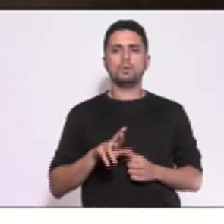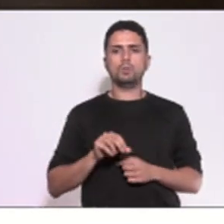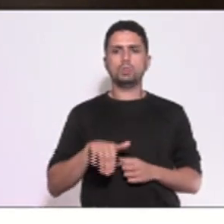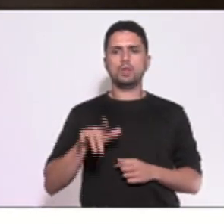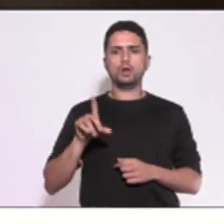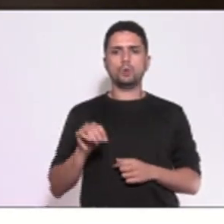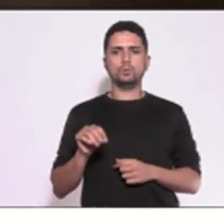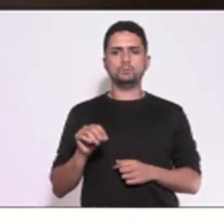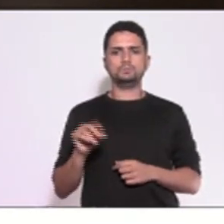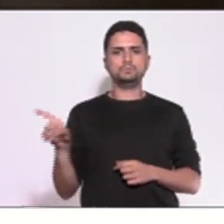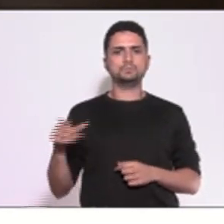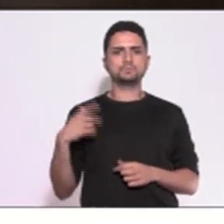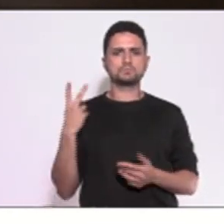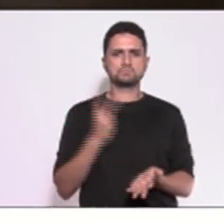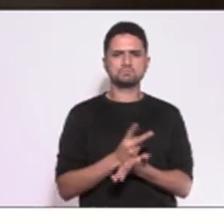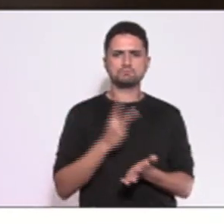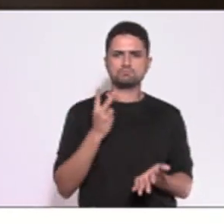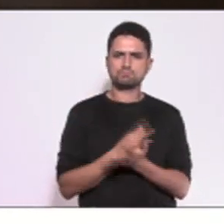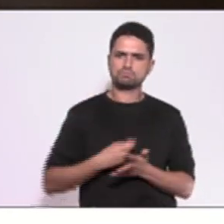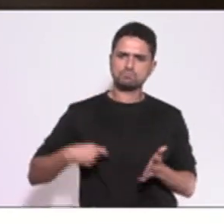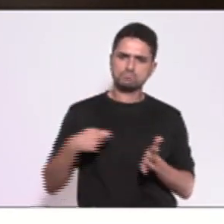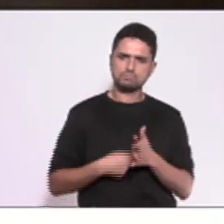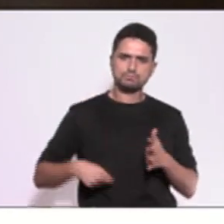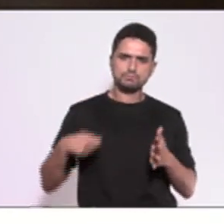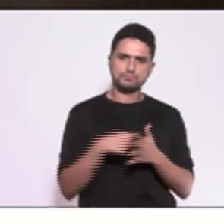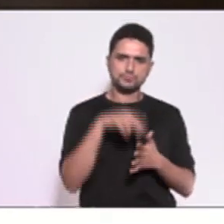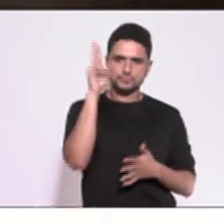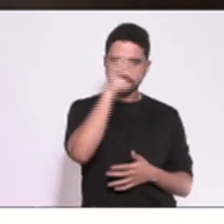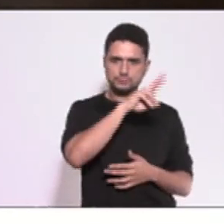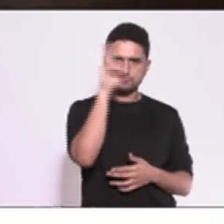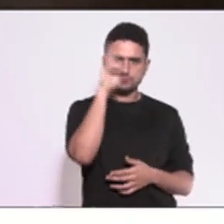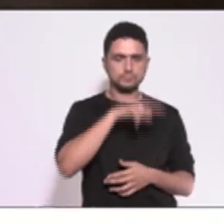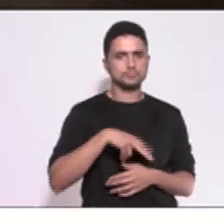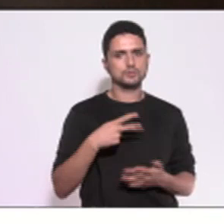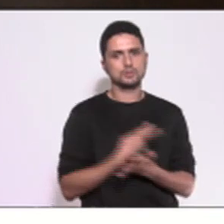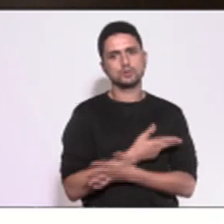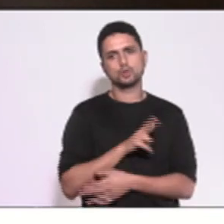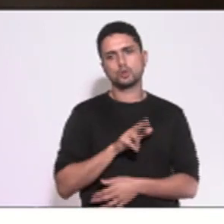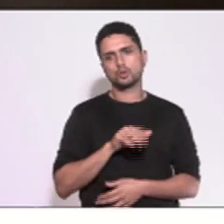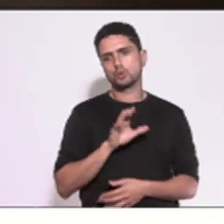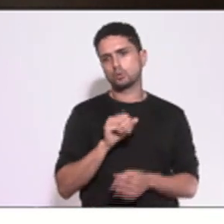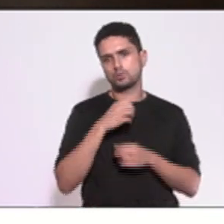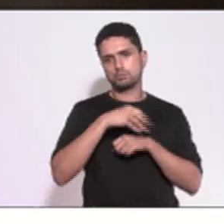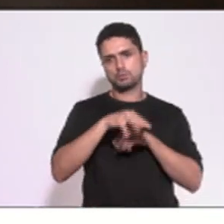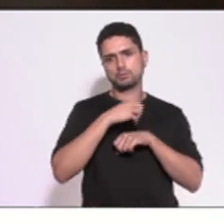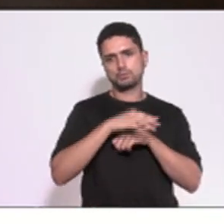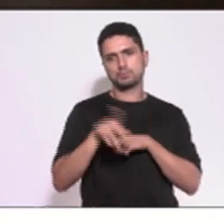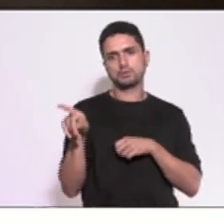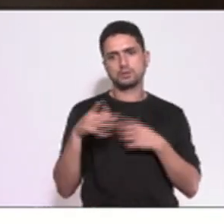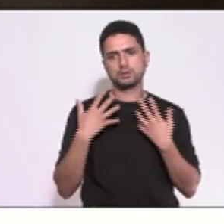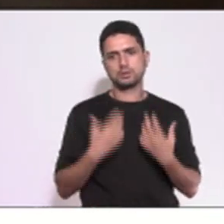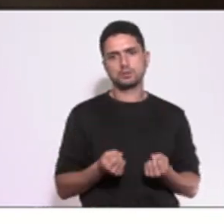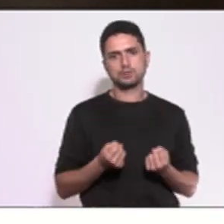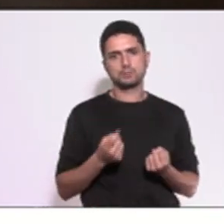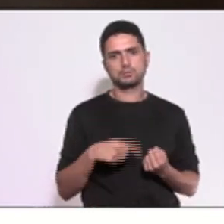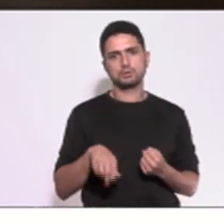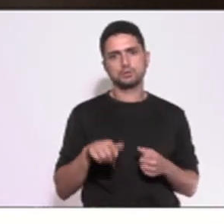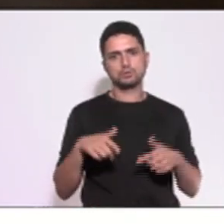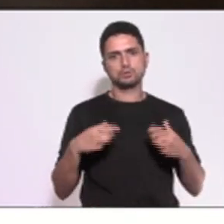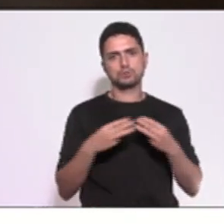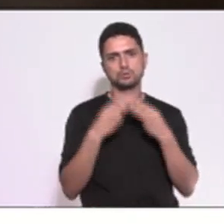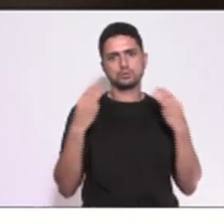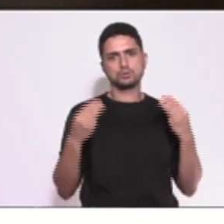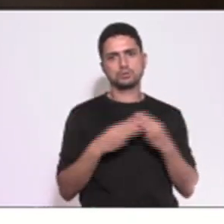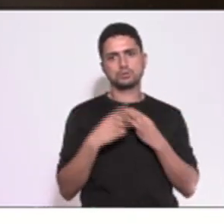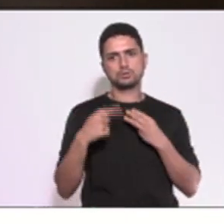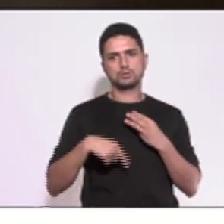incansável em registrar histórias antes nunca contadas. Recebeu os judeus da nação de braços abertos, dando